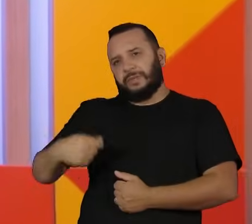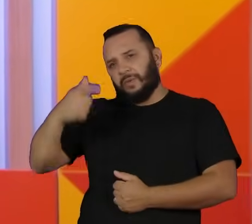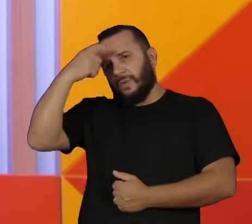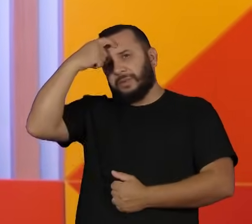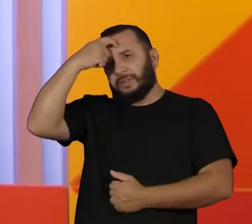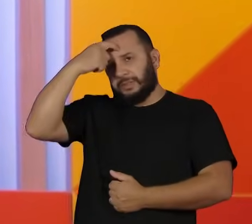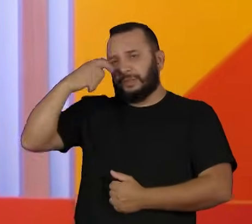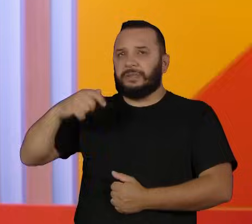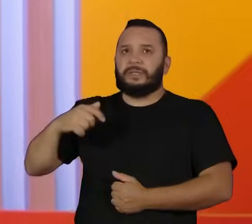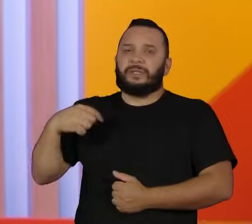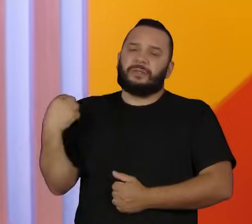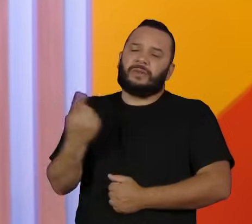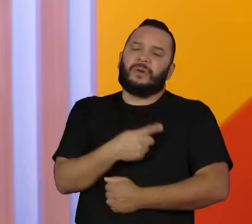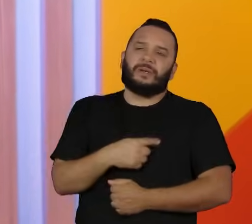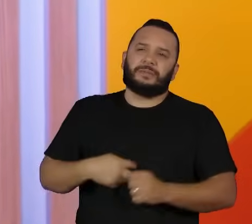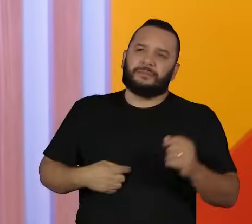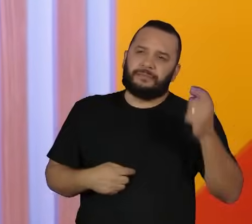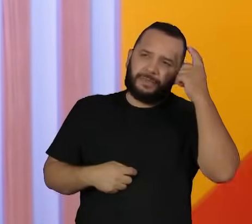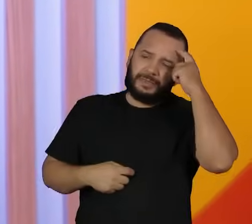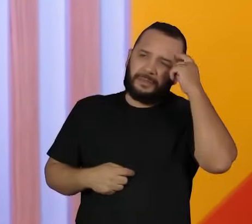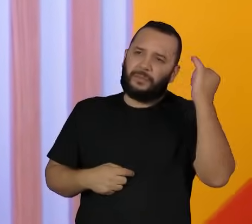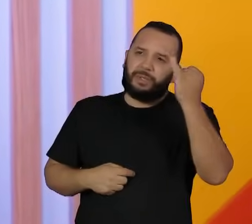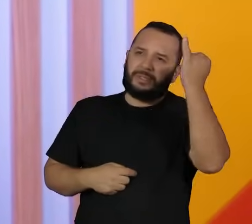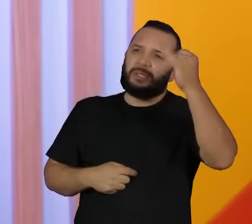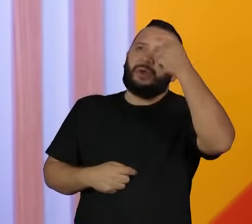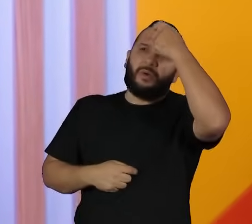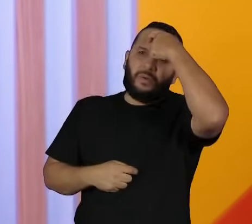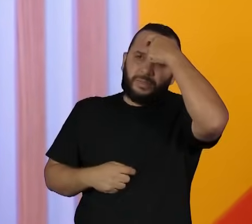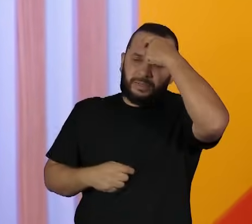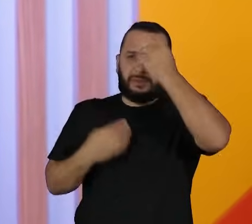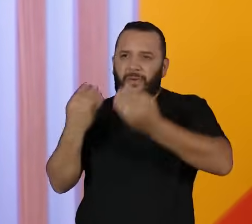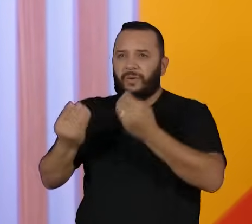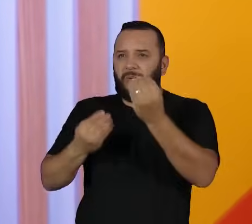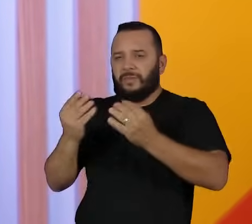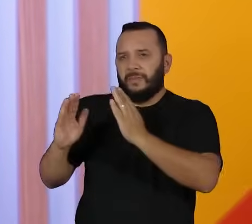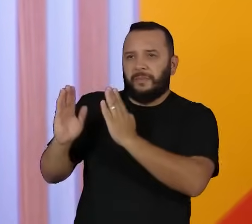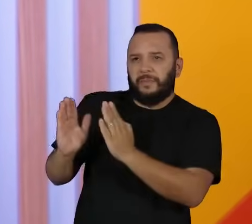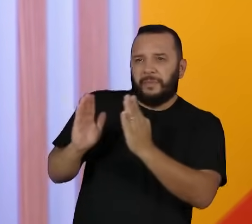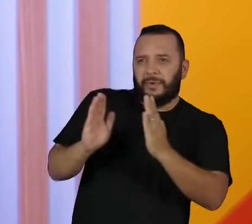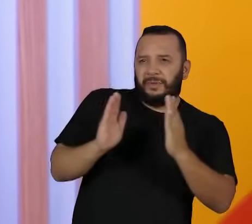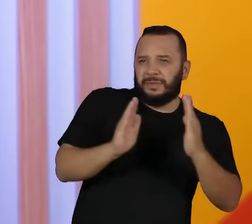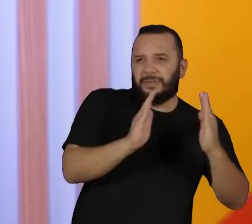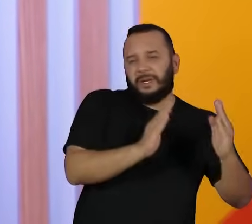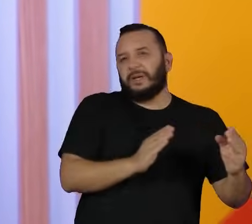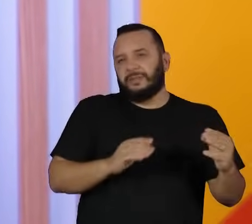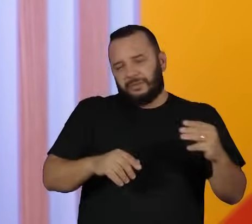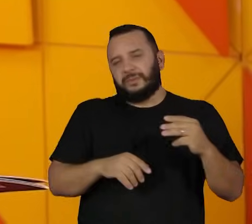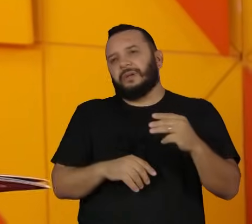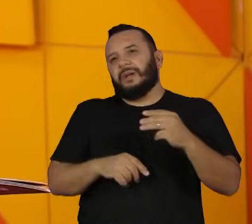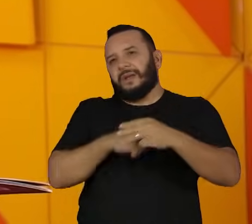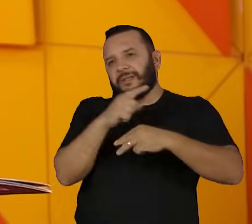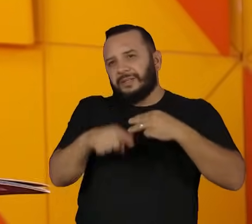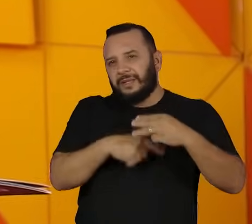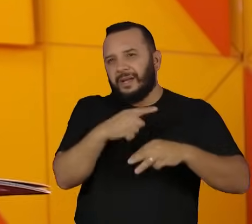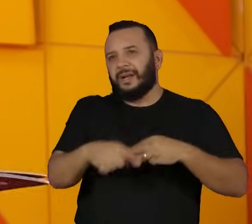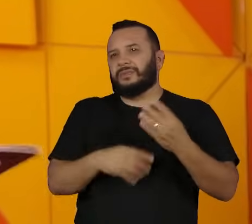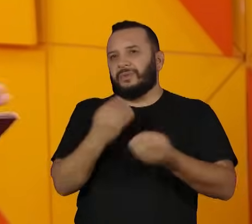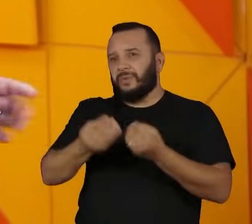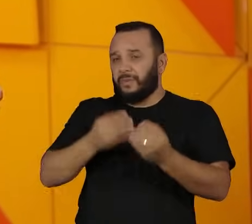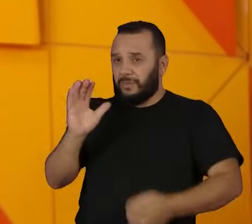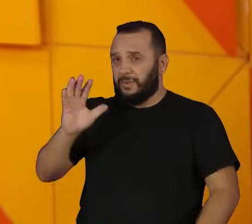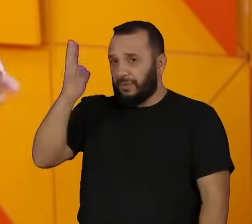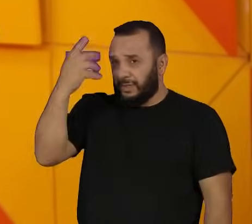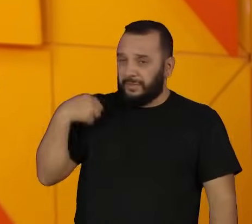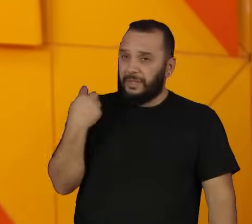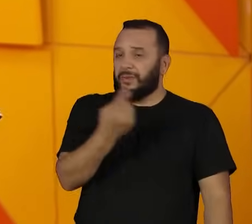extremamente importante que a gente tenha a consciência desses processos de reciclagem, de como eles acontecem, para que a gente